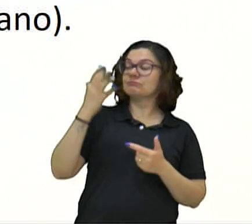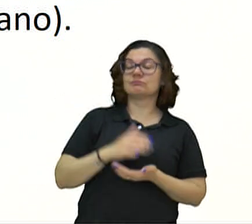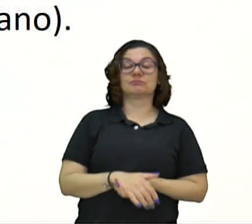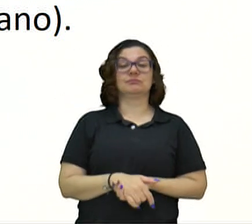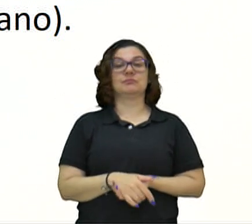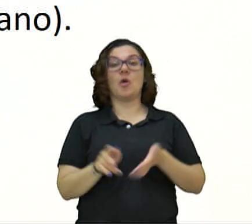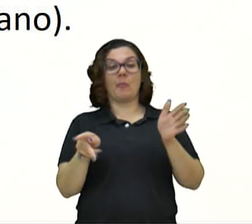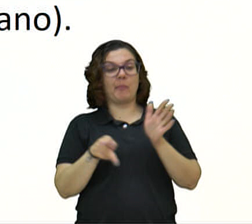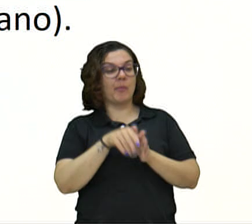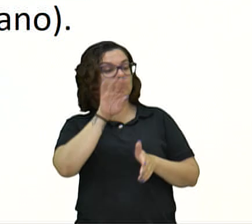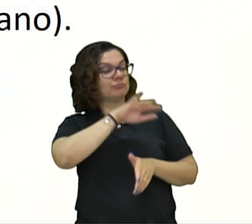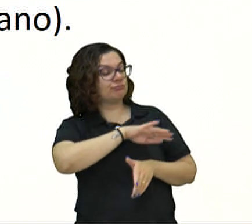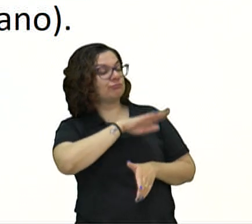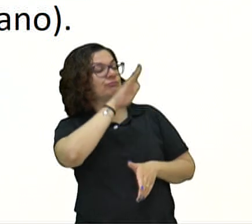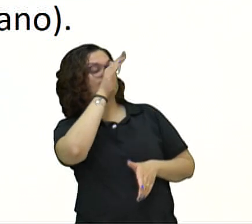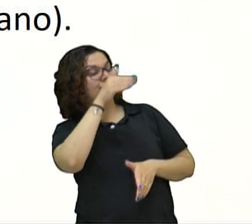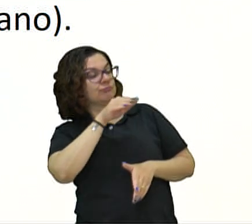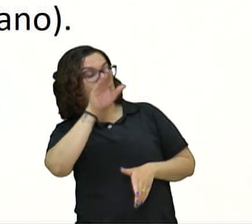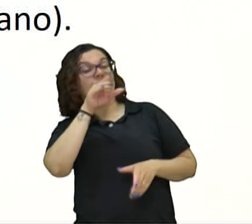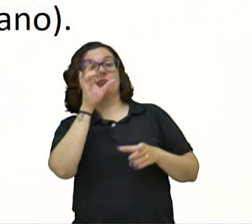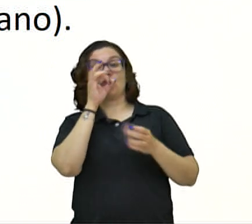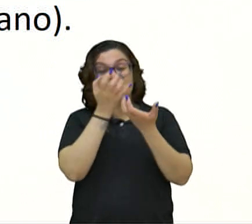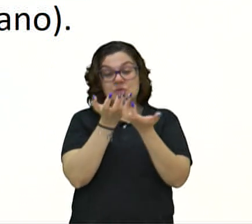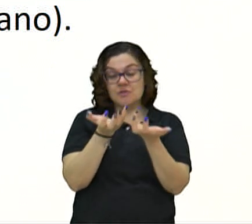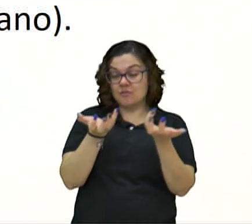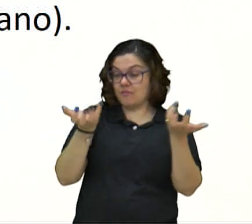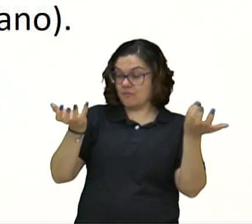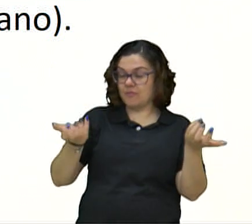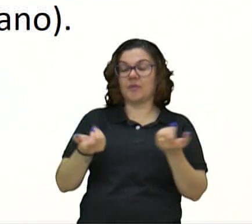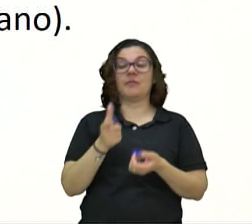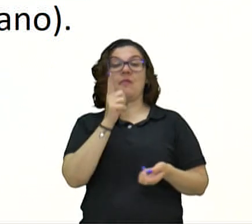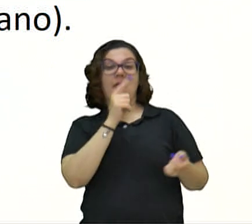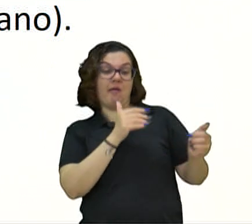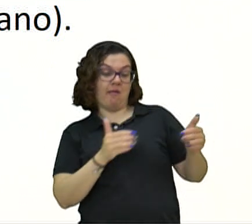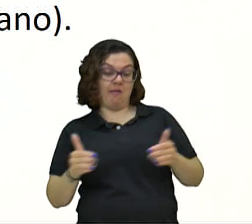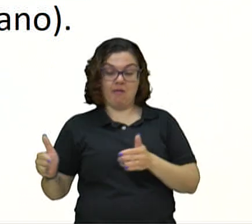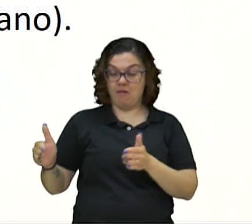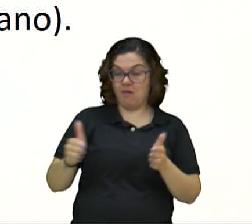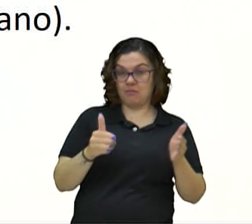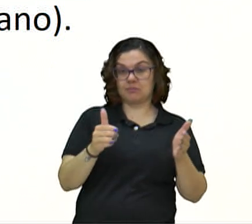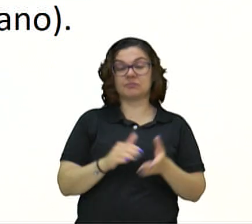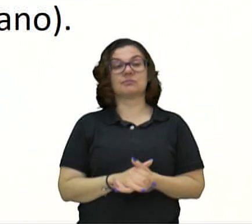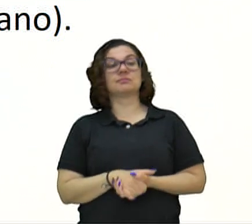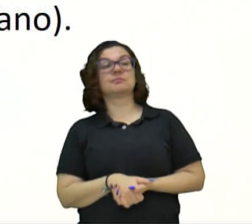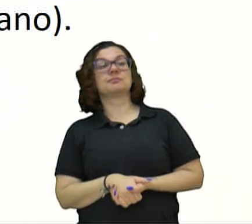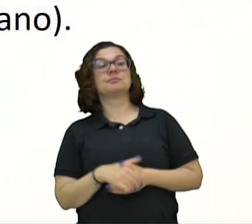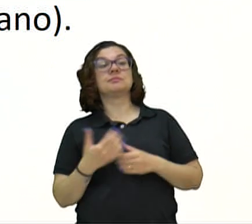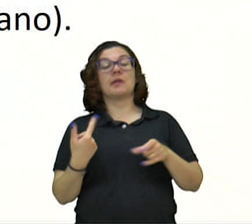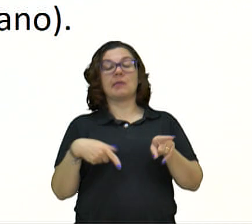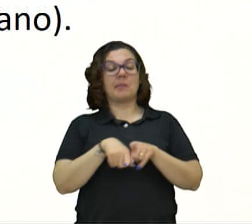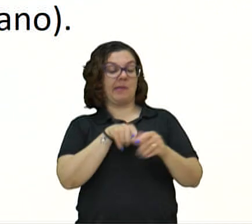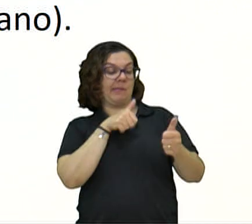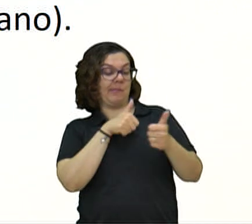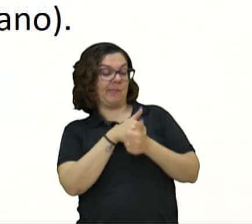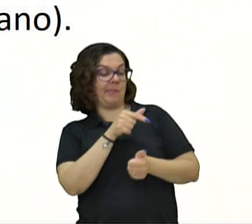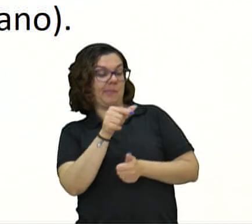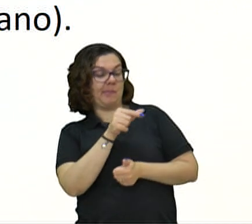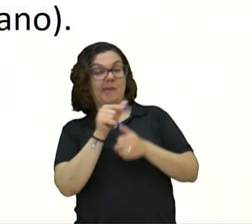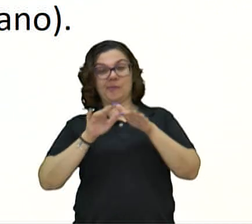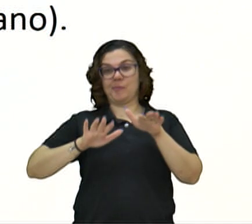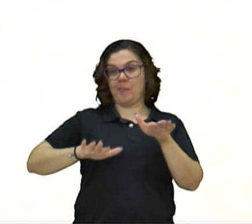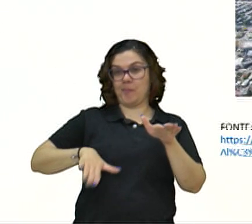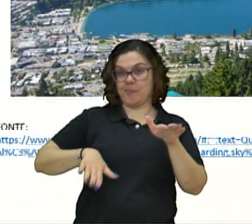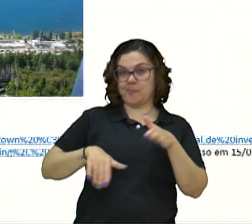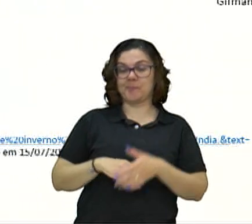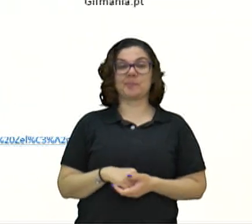as formas do relevo a vegetação e hidrografia né os corpos da água a proximidade com o